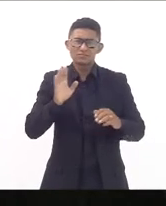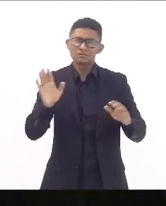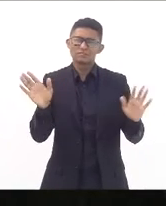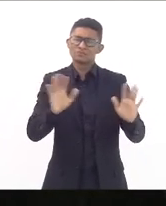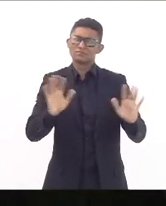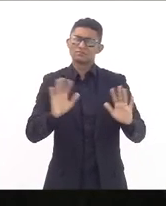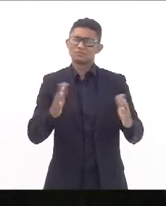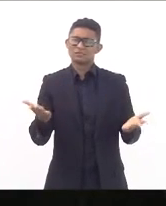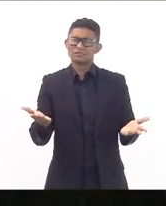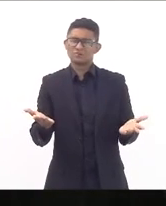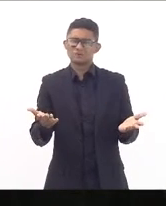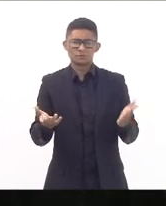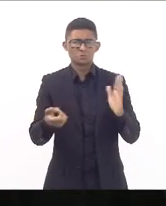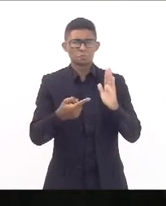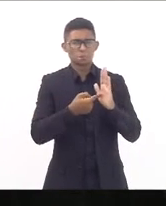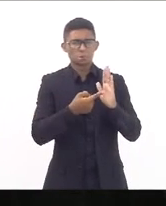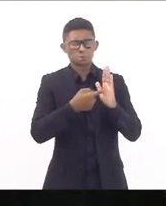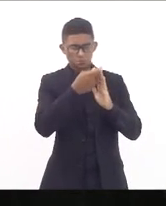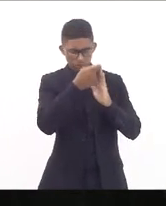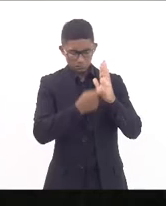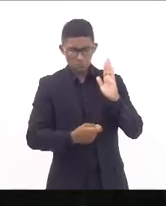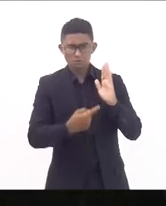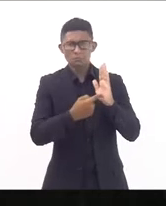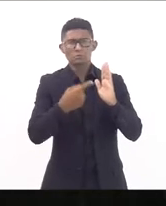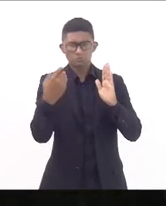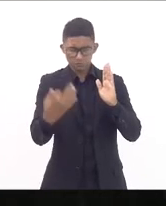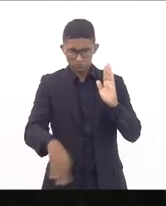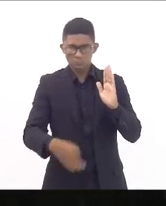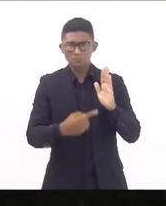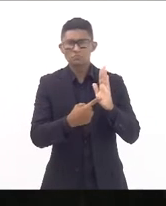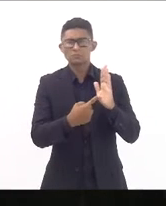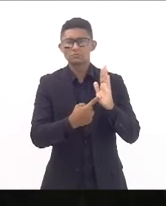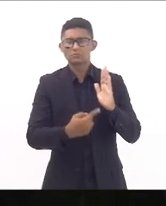em relação a essa matéria. Eu fico